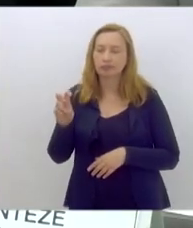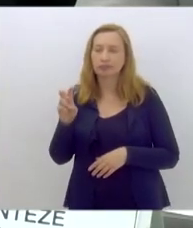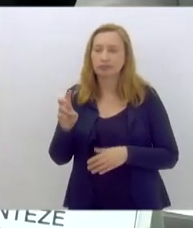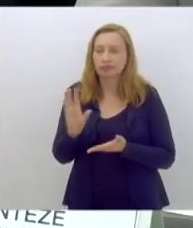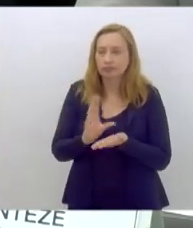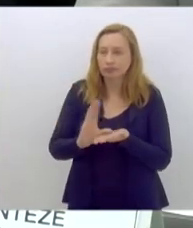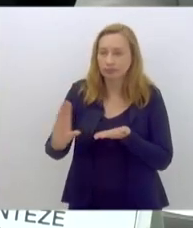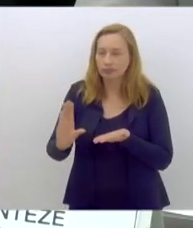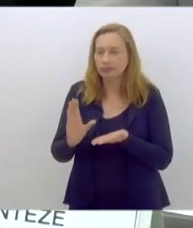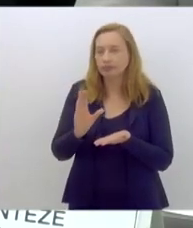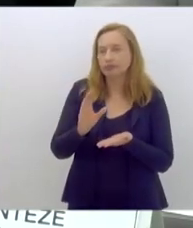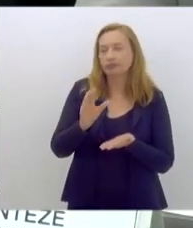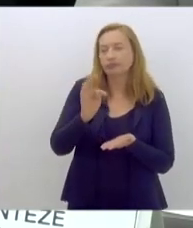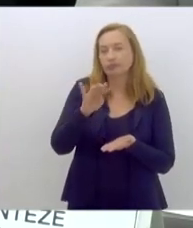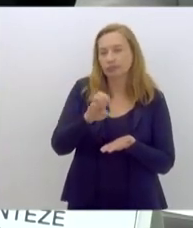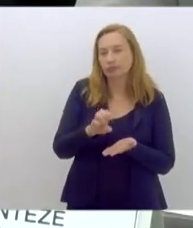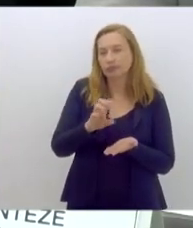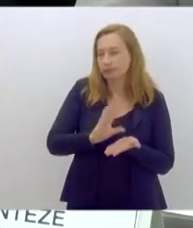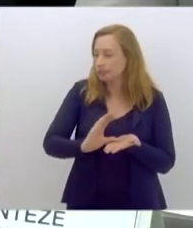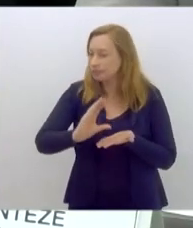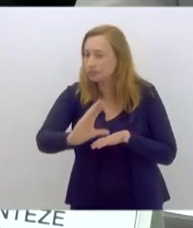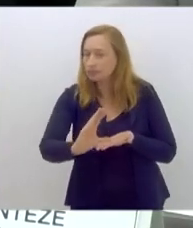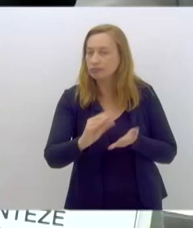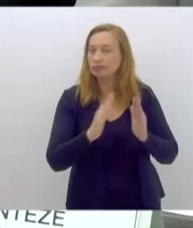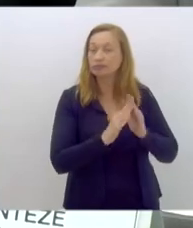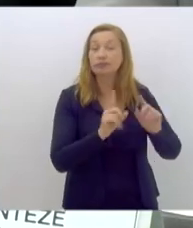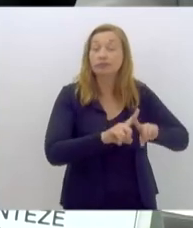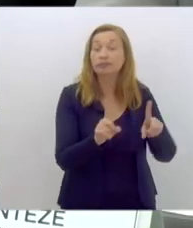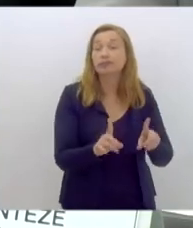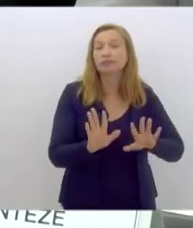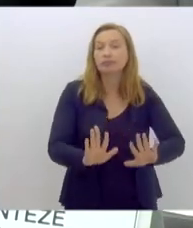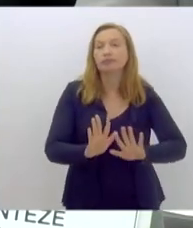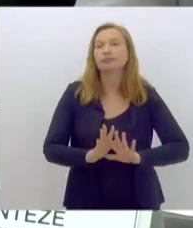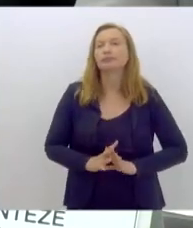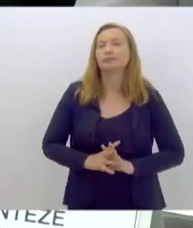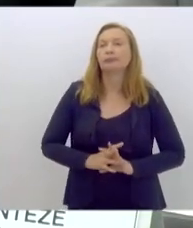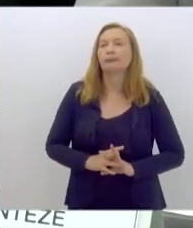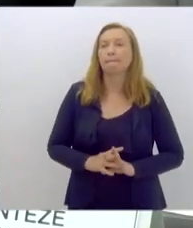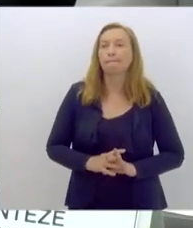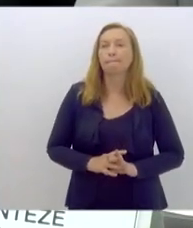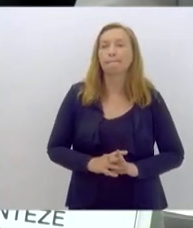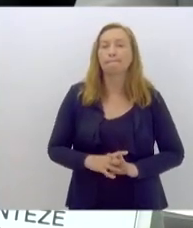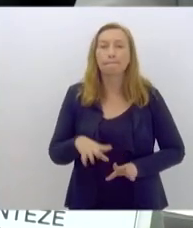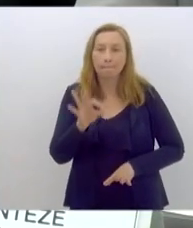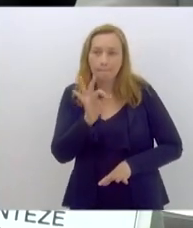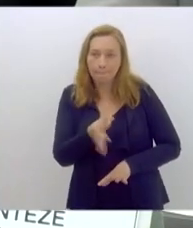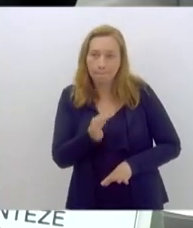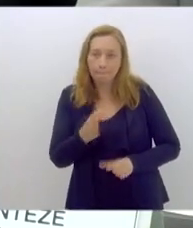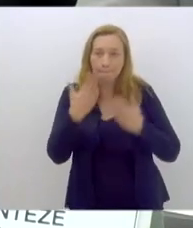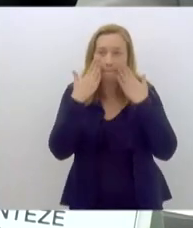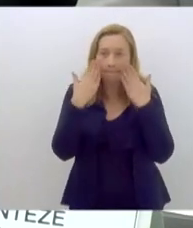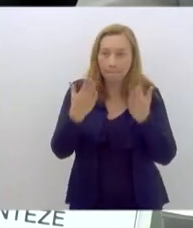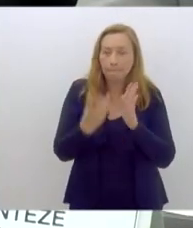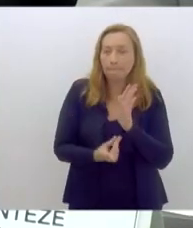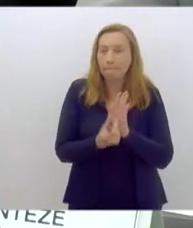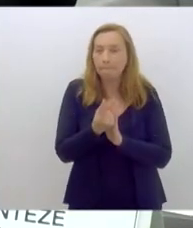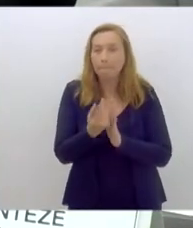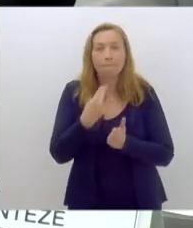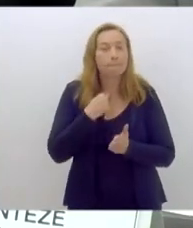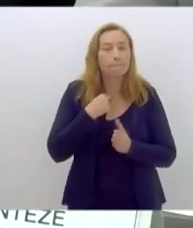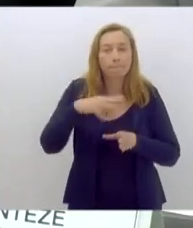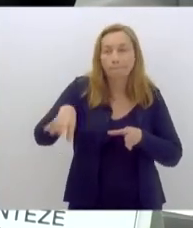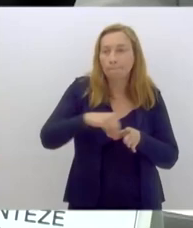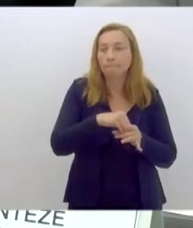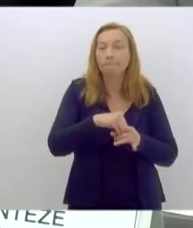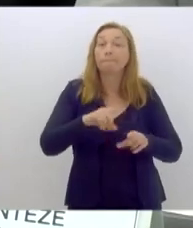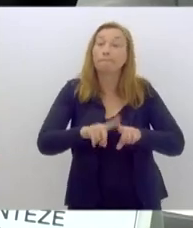recursos da fonte 1 400 você não destinados a habitação só que por uma eh por uma forma legal de apresentação do orçamento ele não pode constar